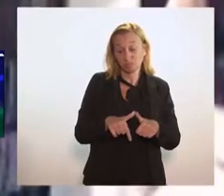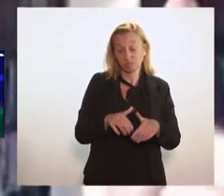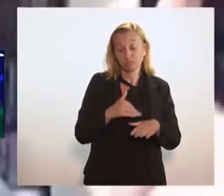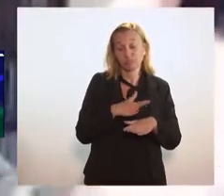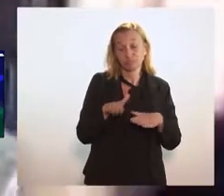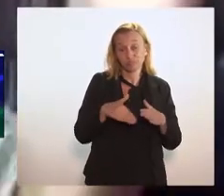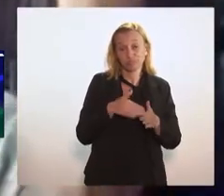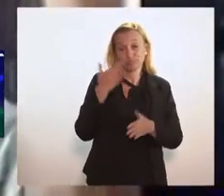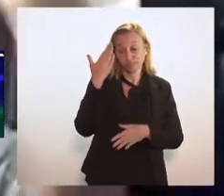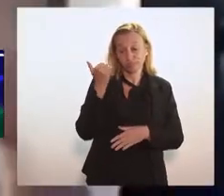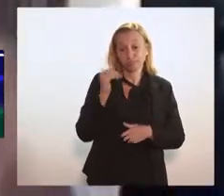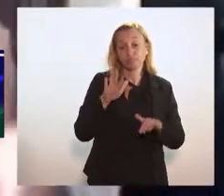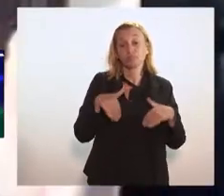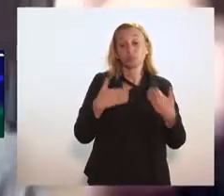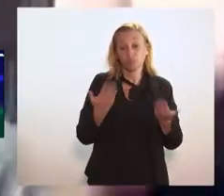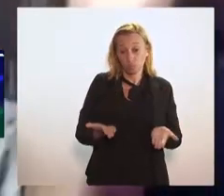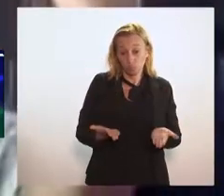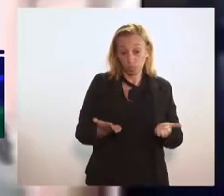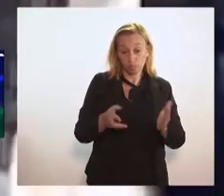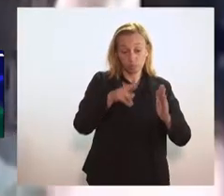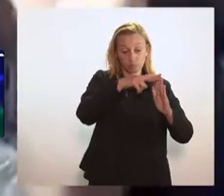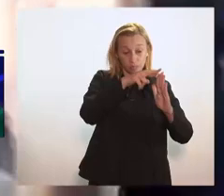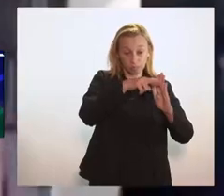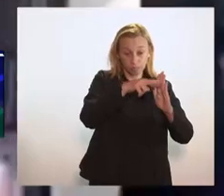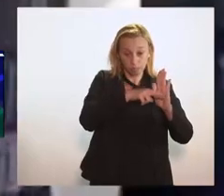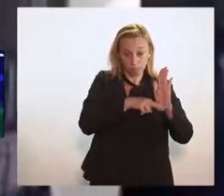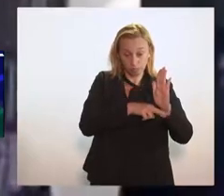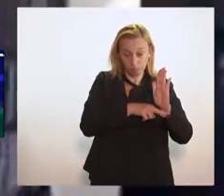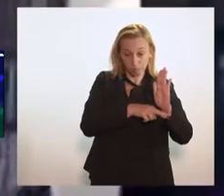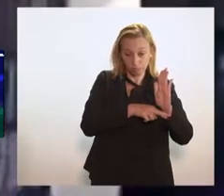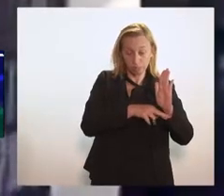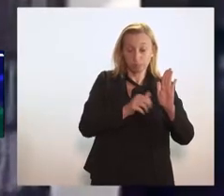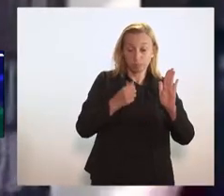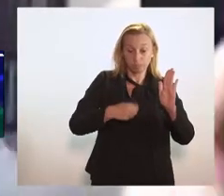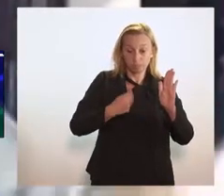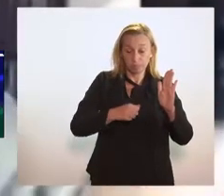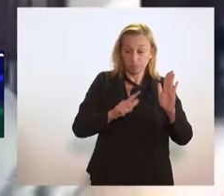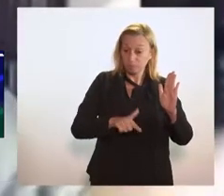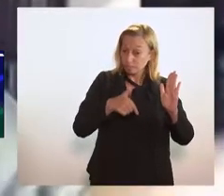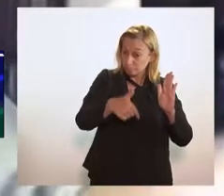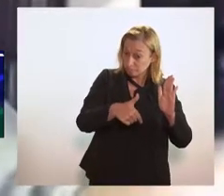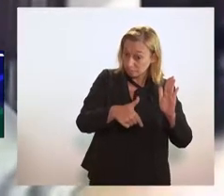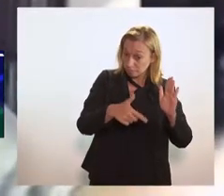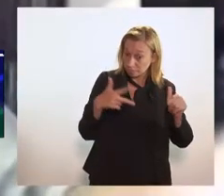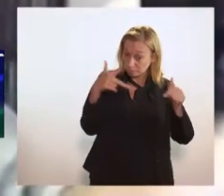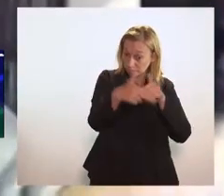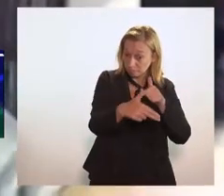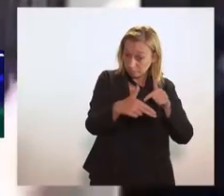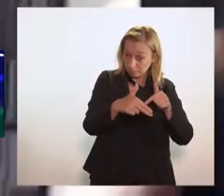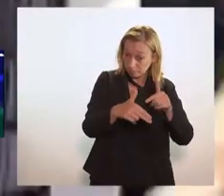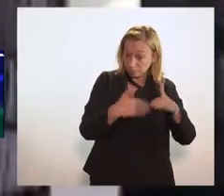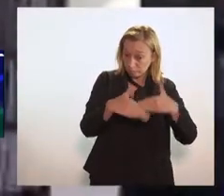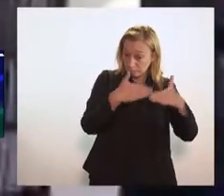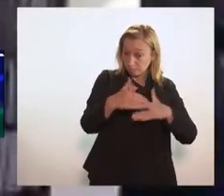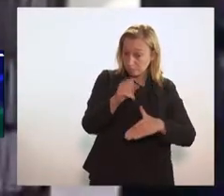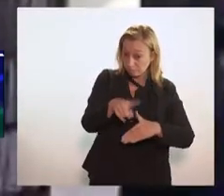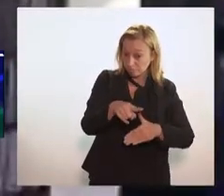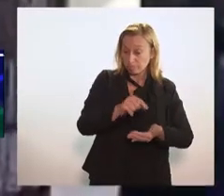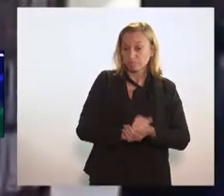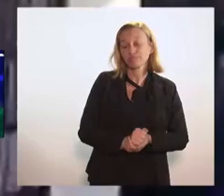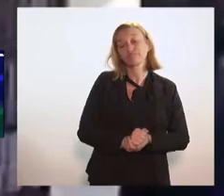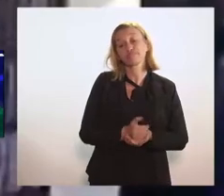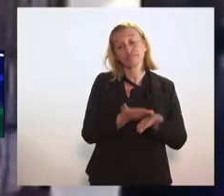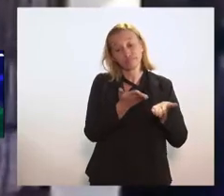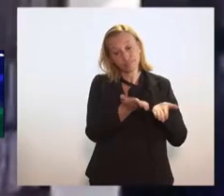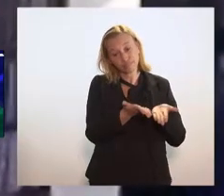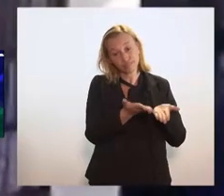sabem quais deverão serem colocadas em prática para impedir esse avanço, isso